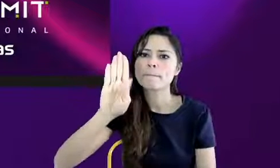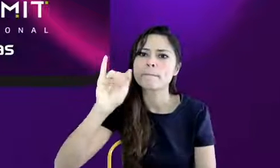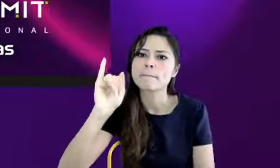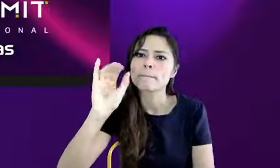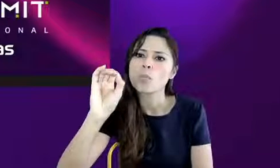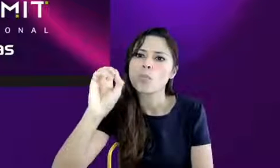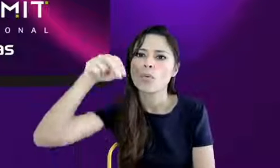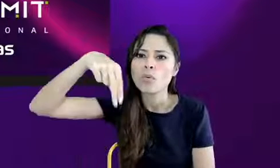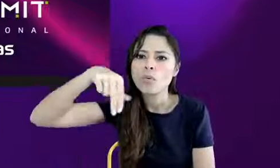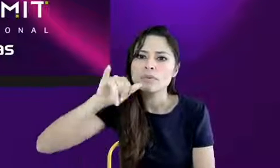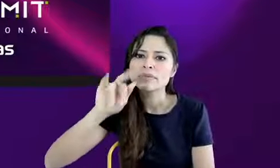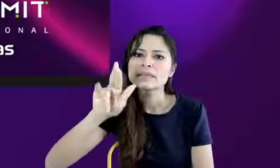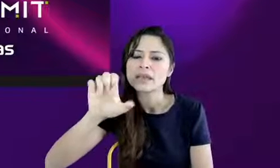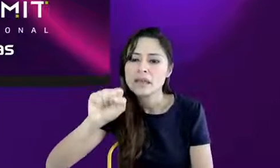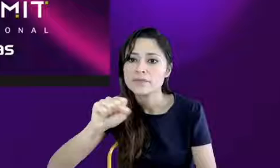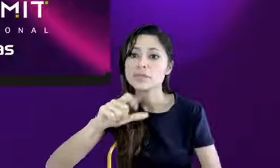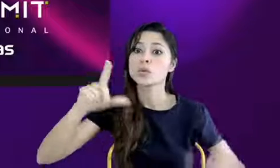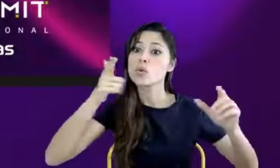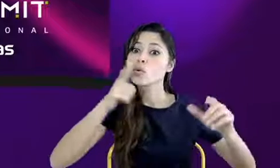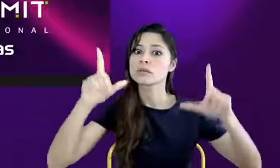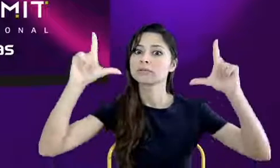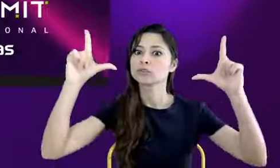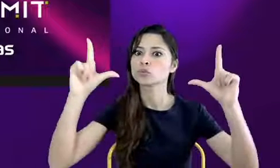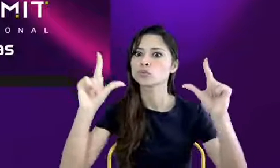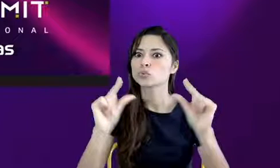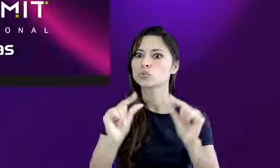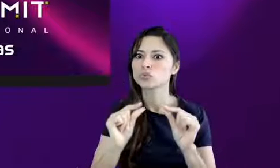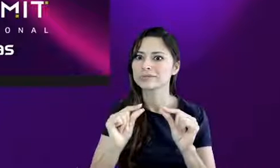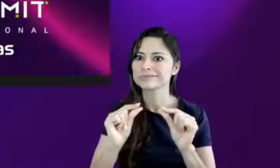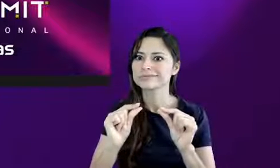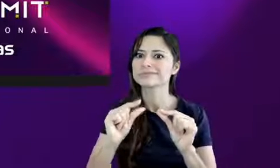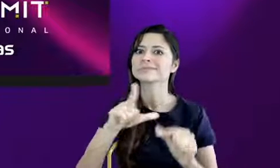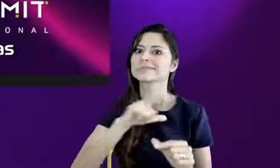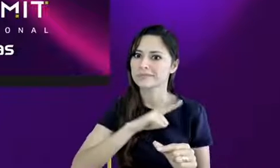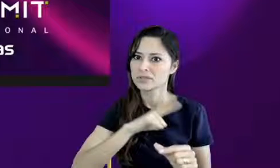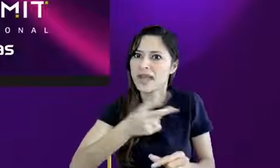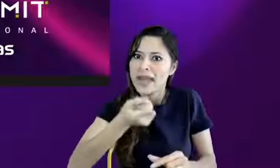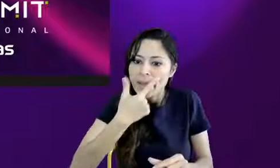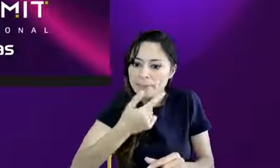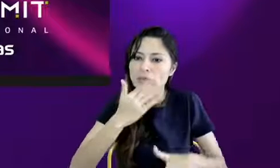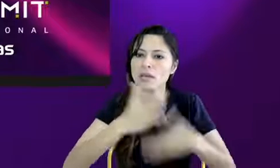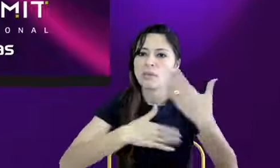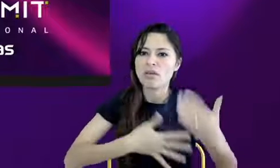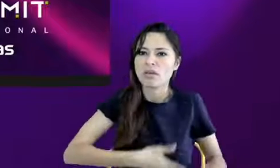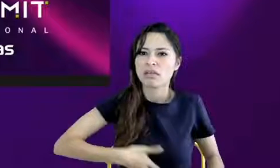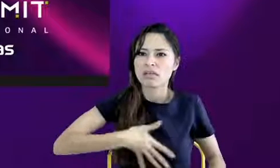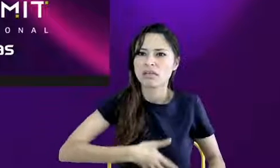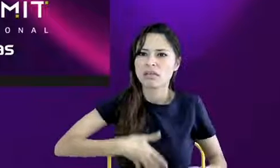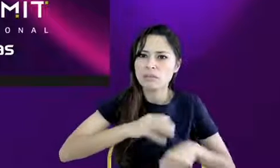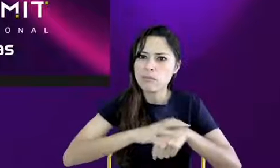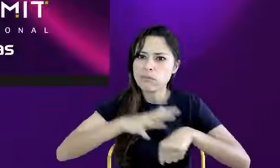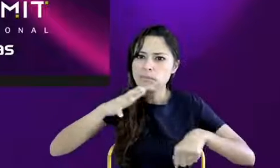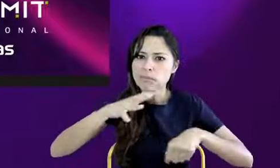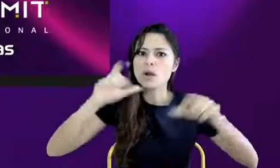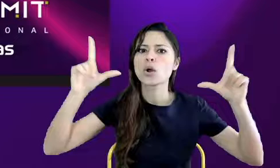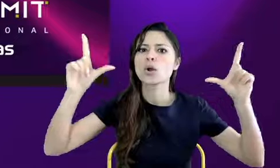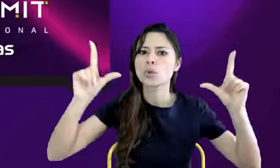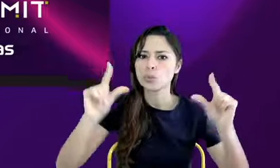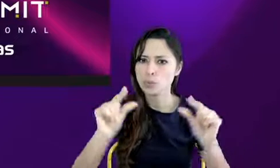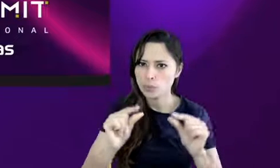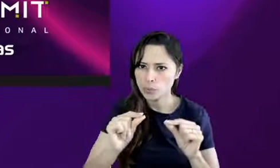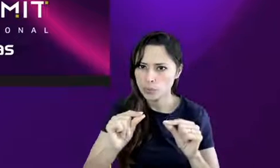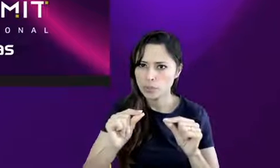de mucosa com o infliximab, colocando novamente o infliximab em primeiro lugar em relação à velocidade, né? Nós estamos falando de remissão.